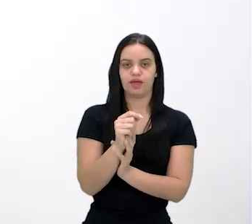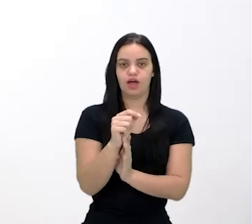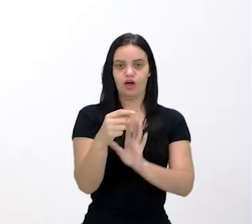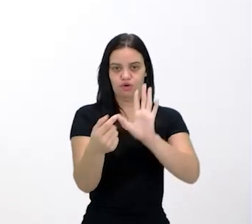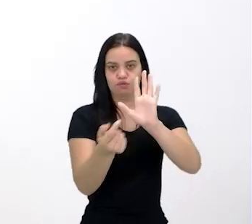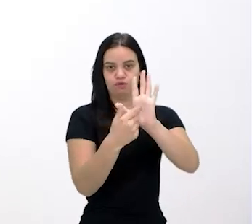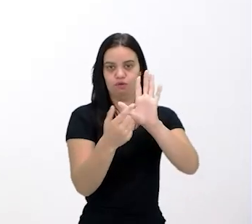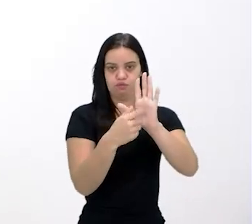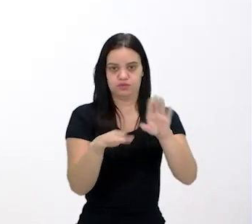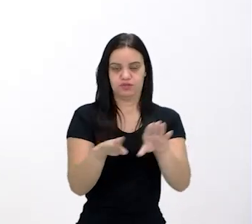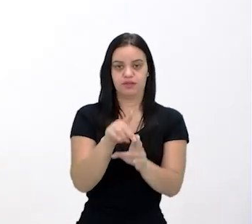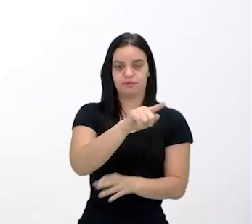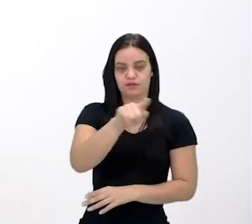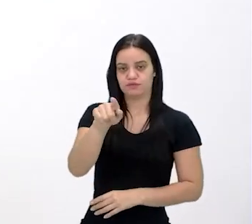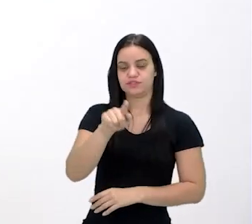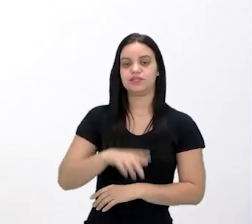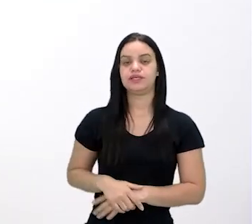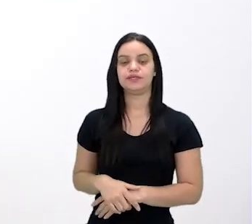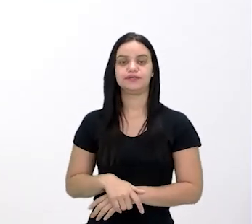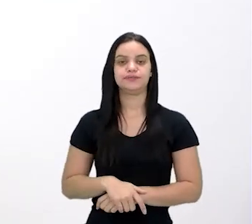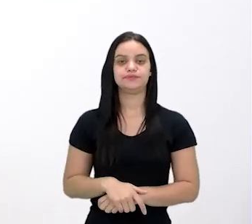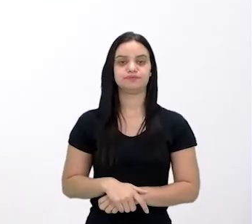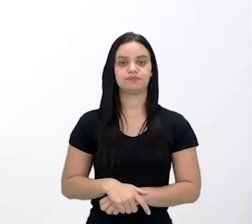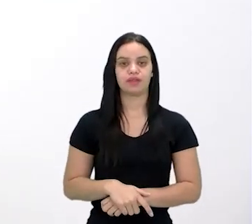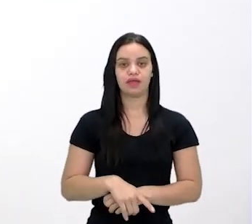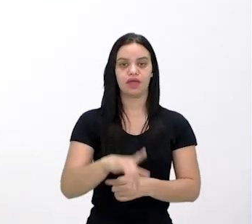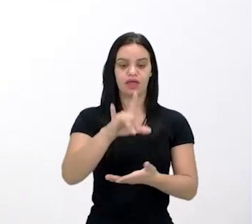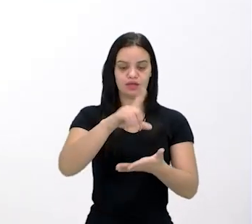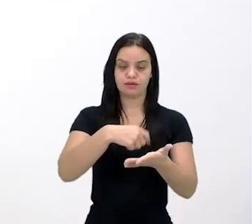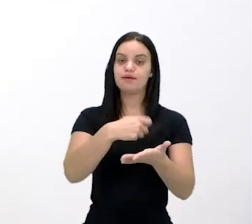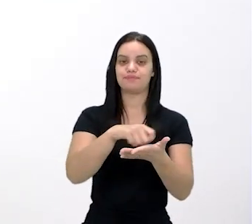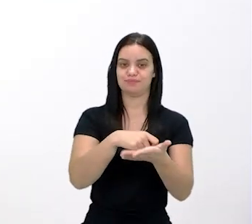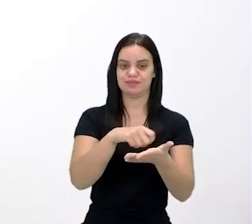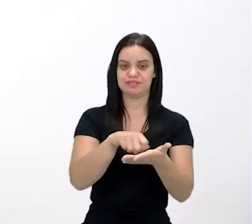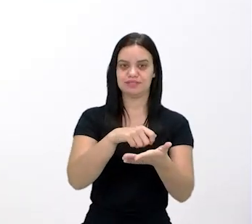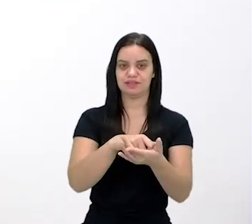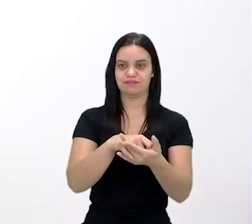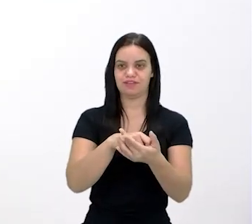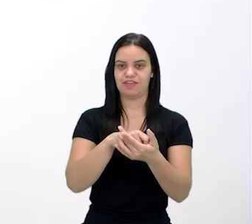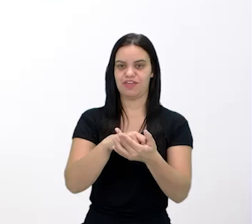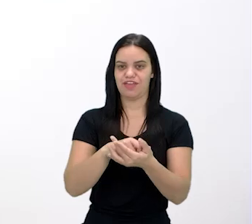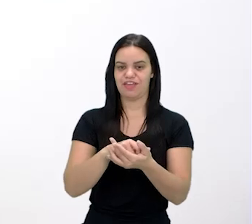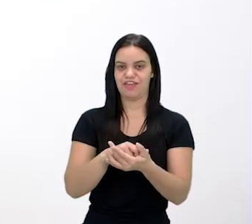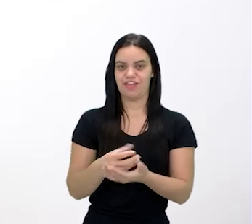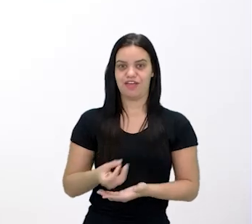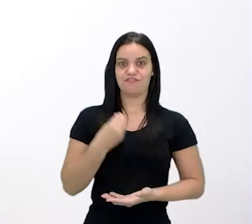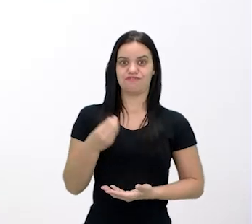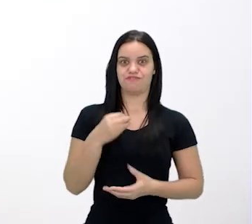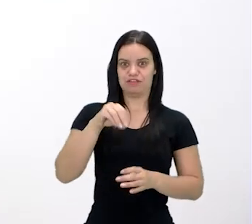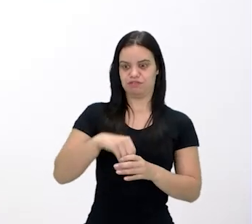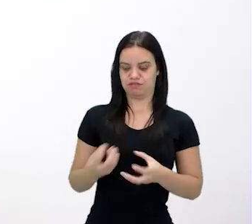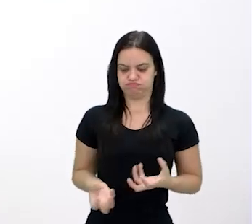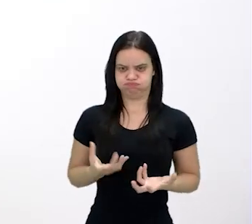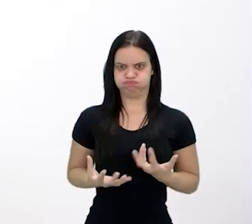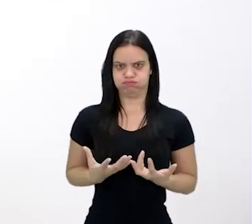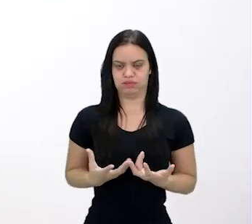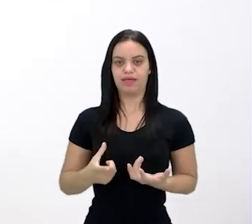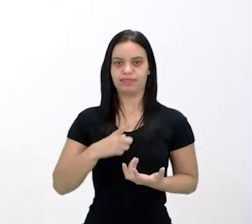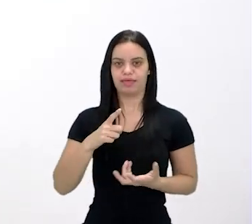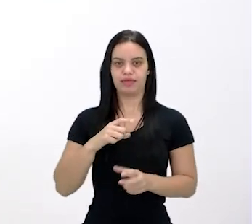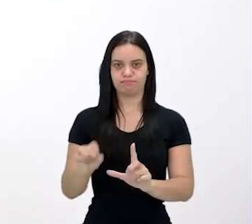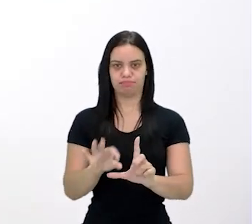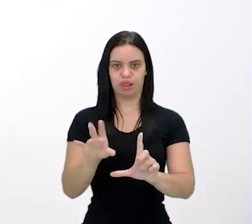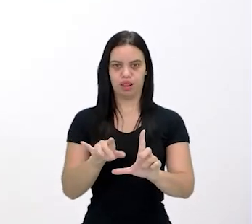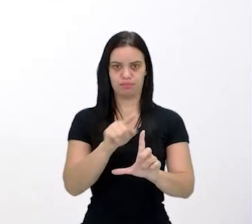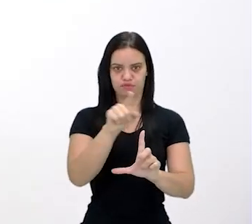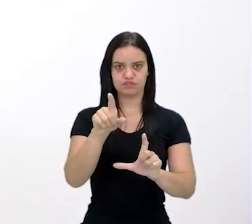também para vocês se inscreverem para o Sobrevivendo no Inferno. Então, a gente disponibiliza aqui o QR Code, tá? Para